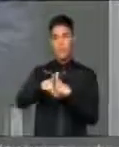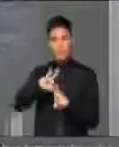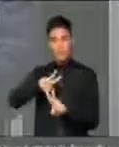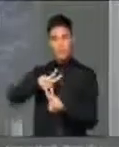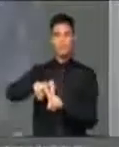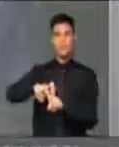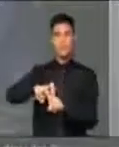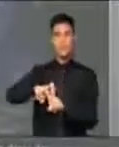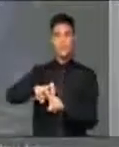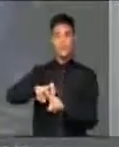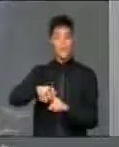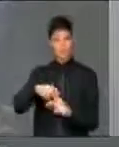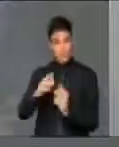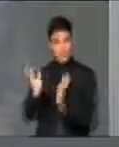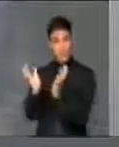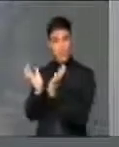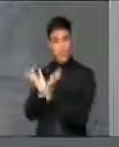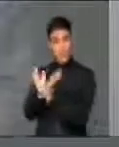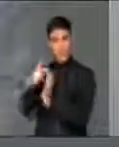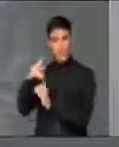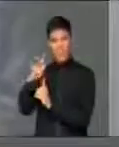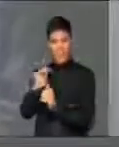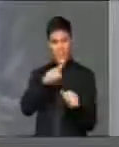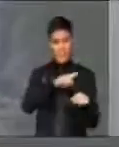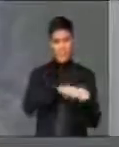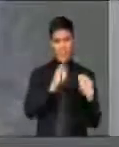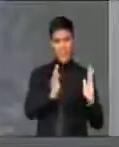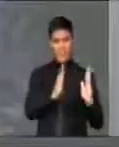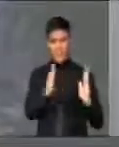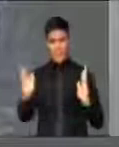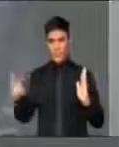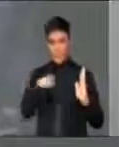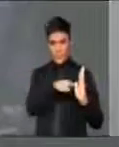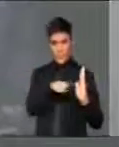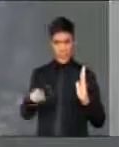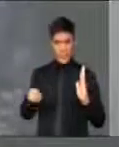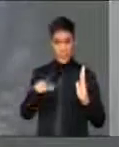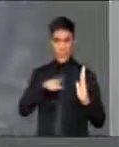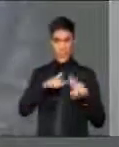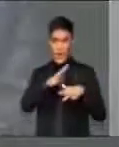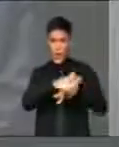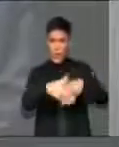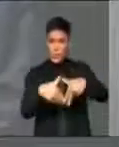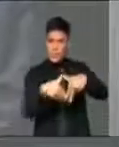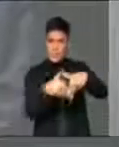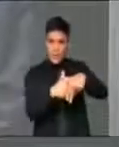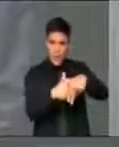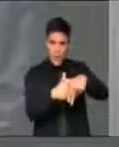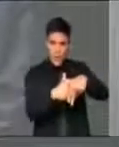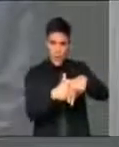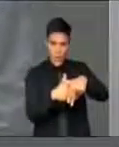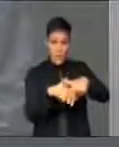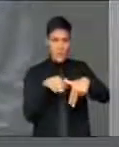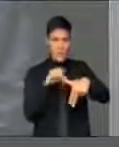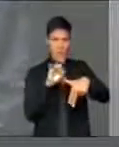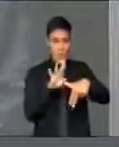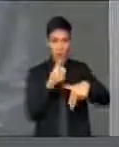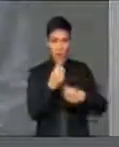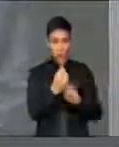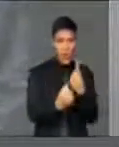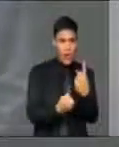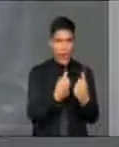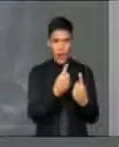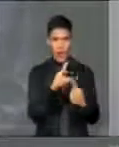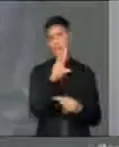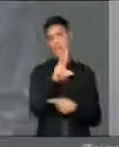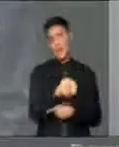era petista não é ter tido corrupção, mas a corrupção virou método de